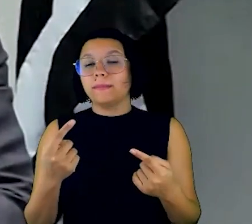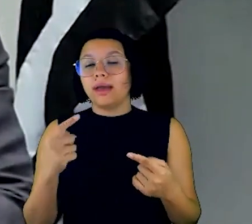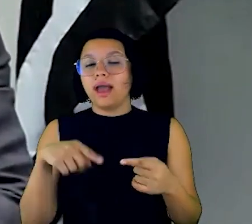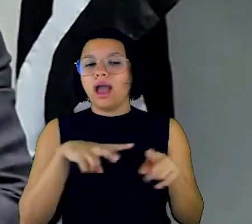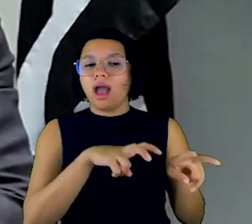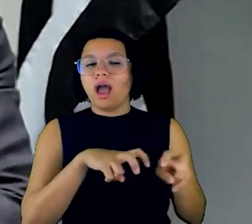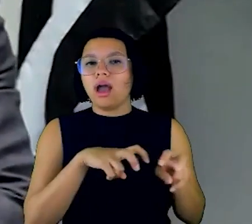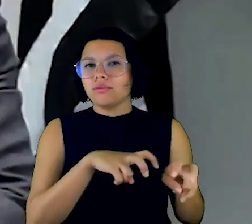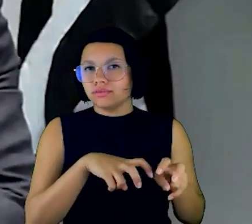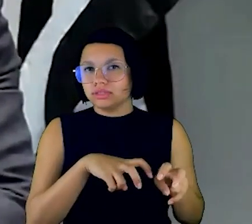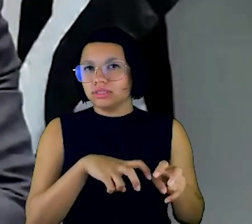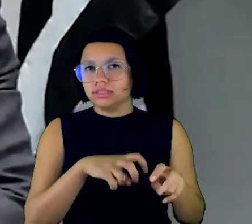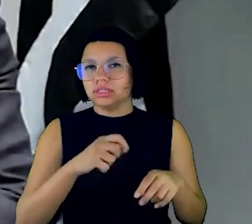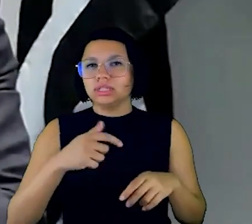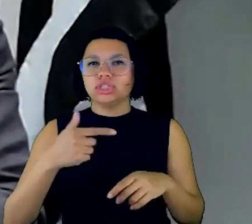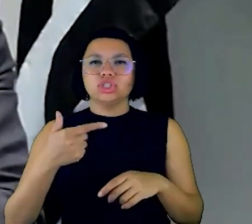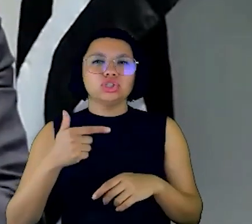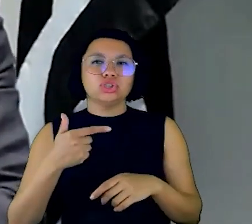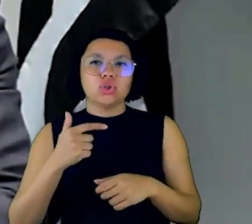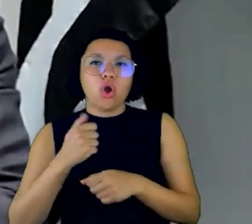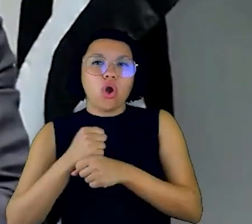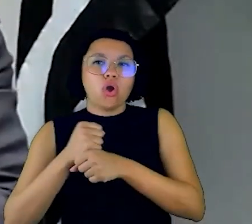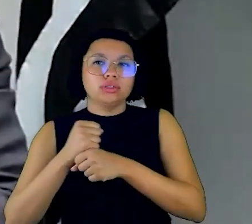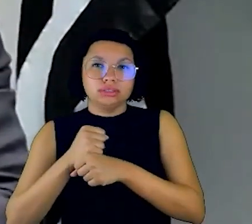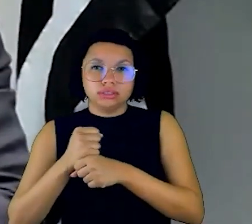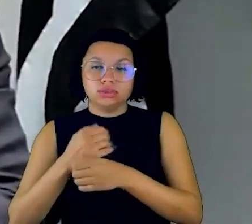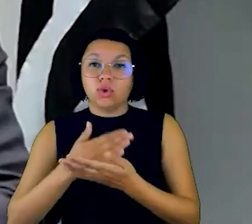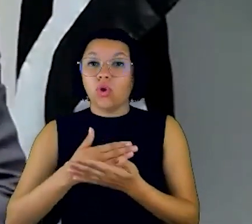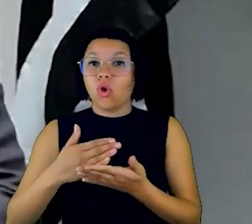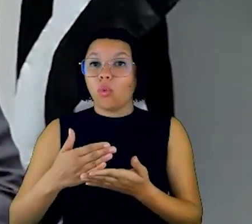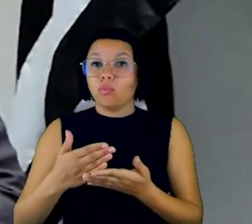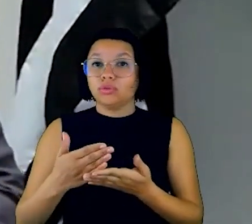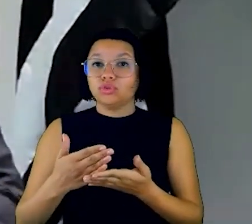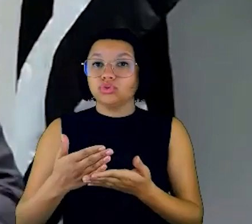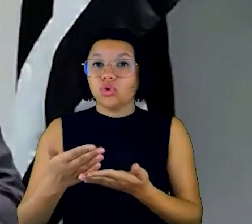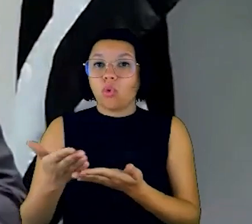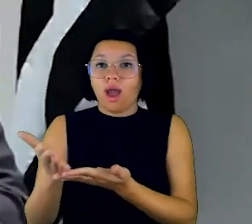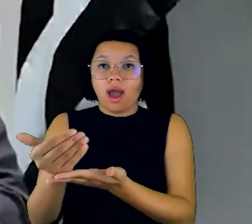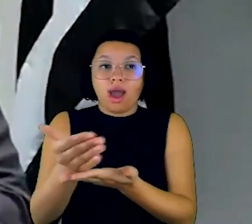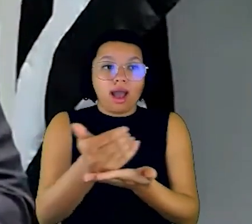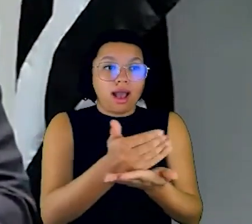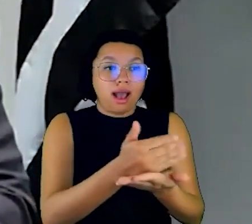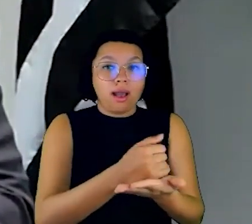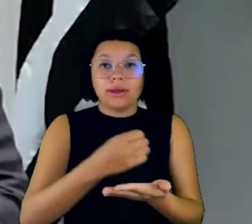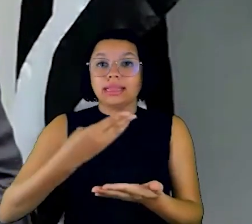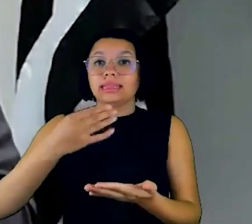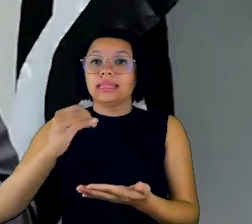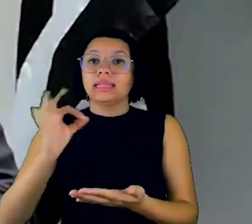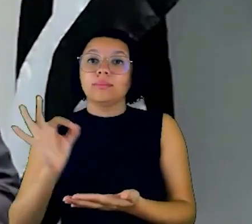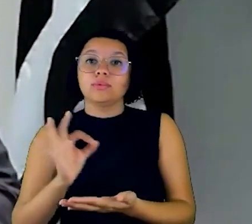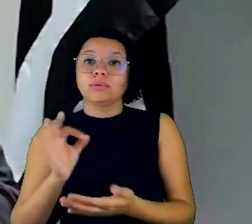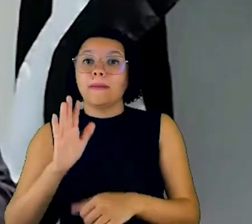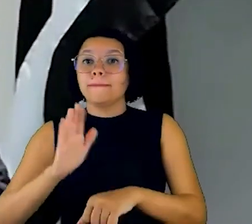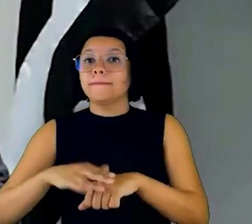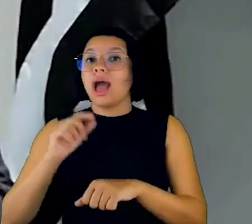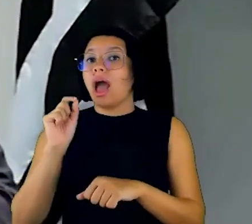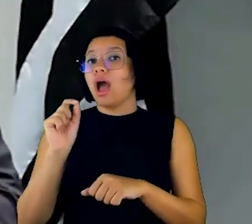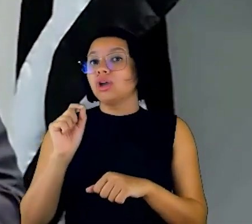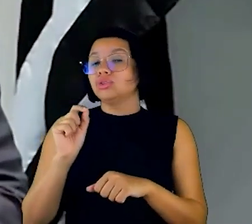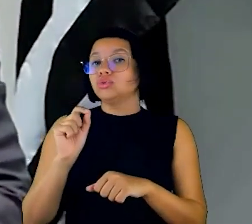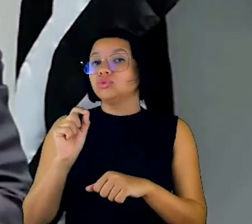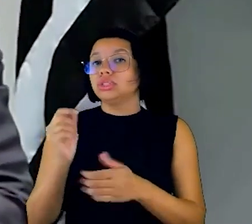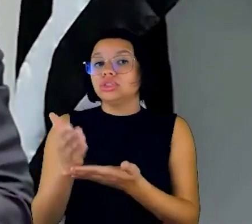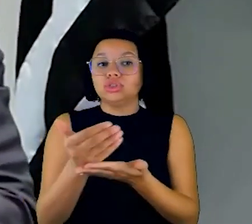a Fazenda, em 2 anos, passou a arrecadar 30% mais do que